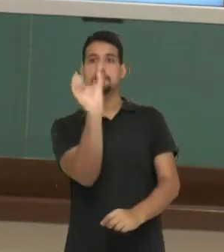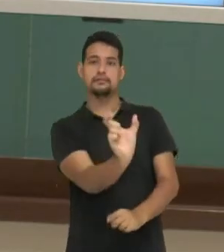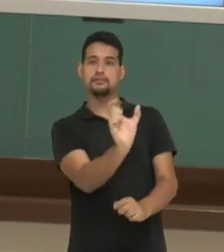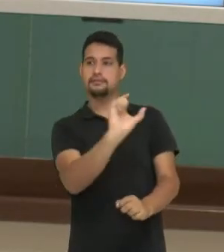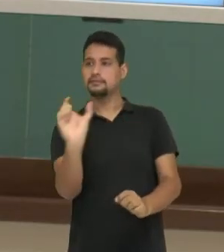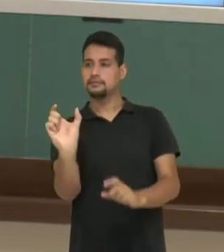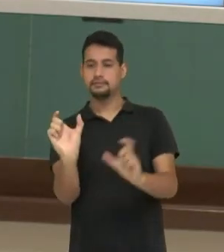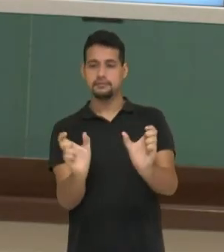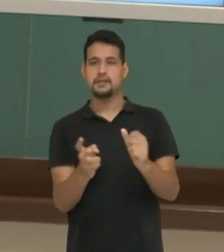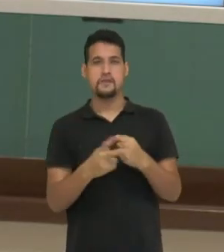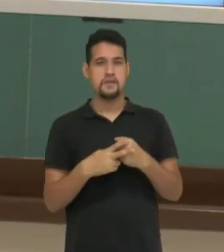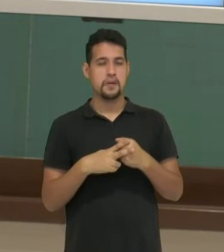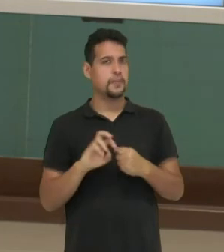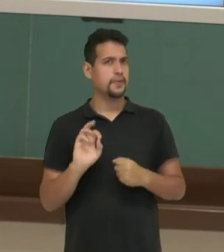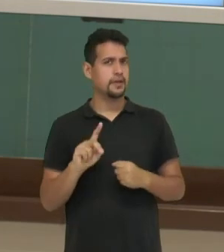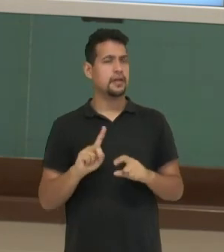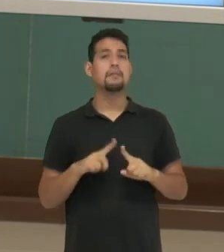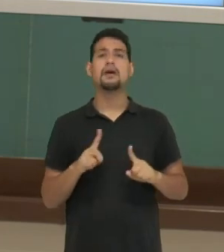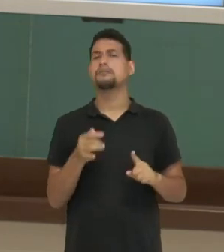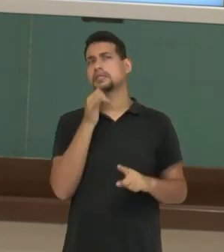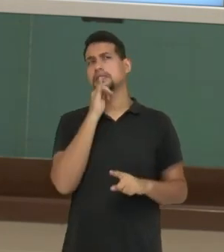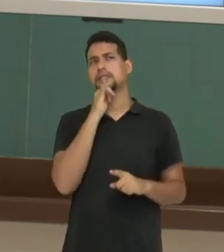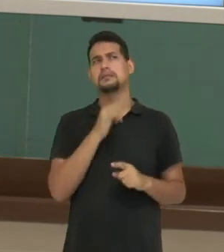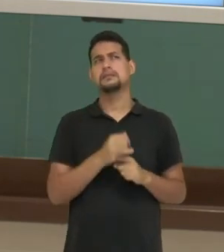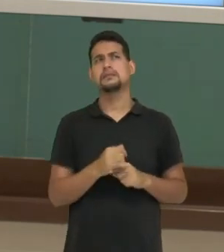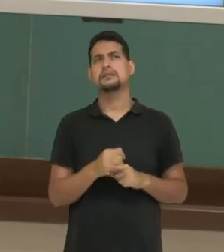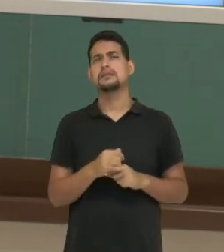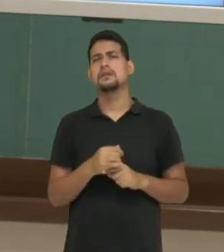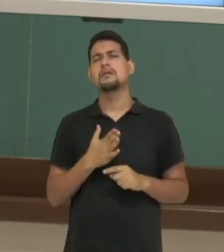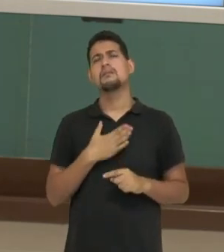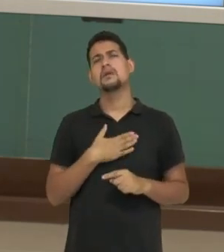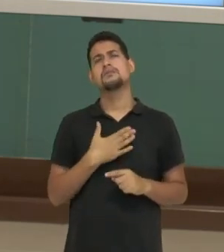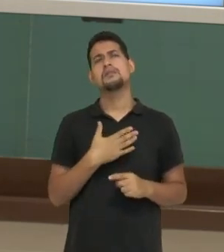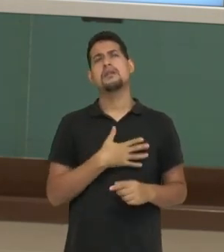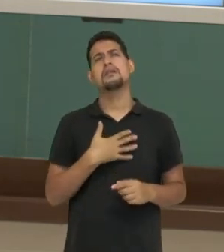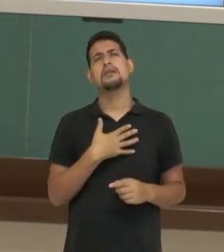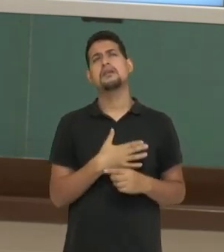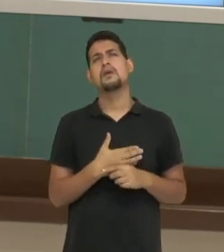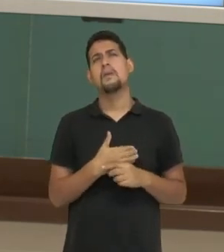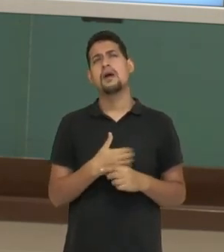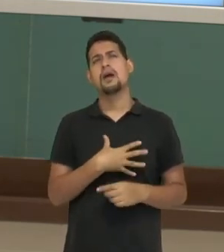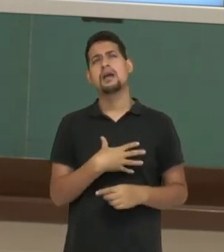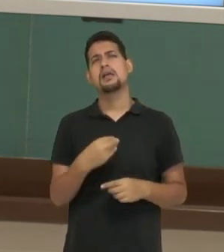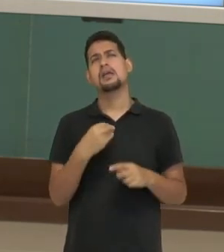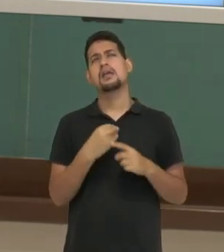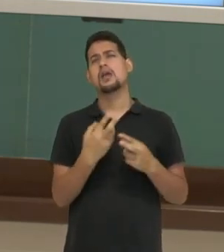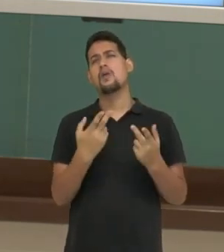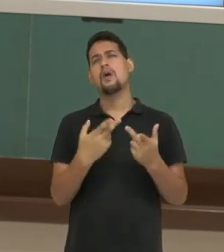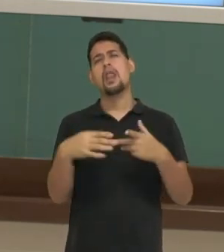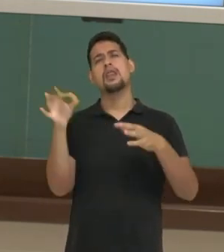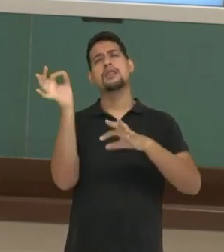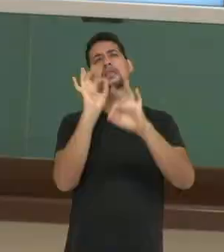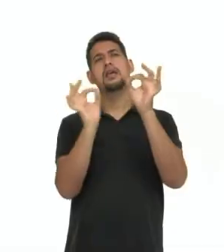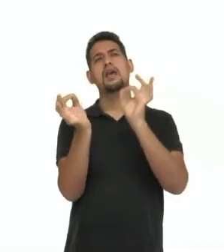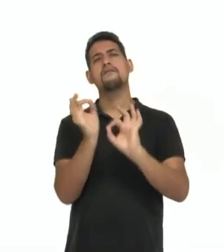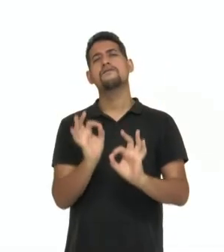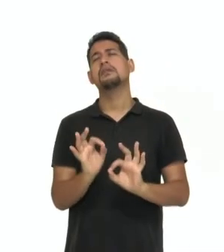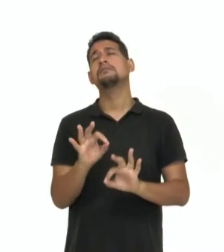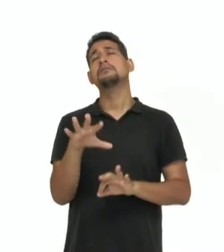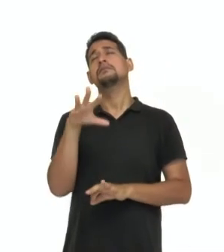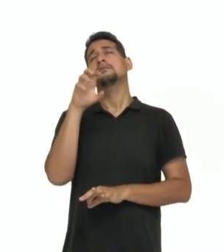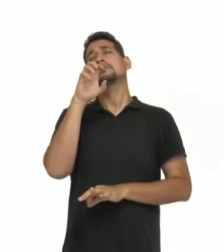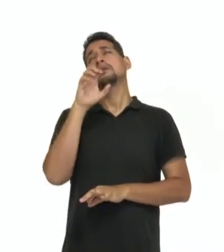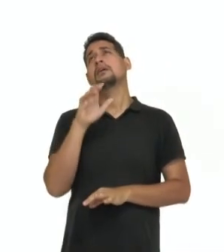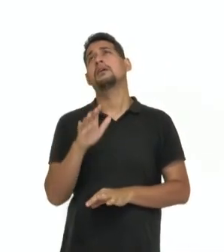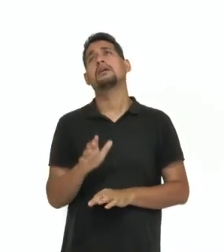o verbo. Me gustaría una hija con la piel blanca, como la nieve. Suspirar.